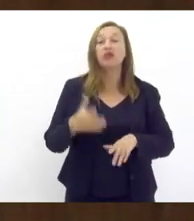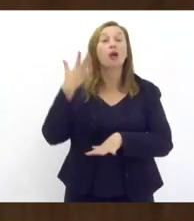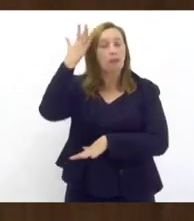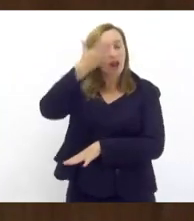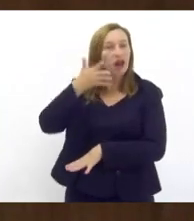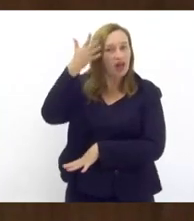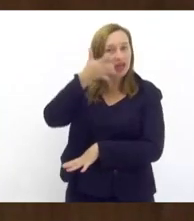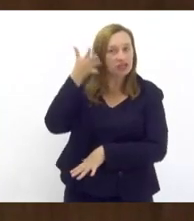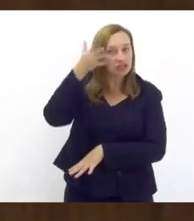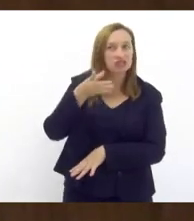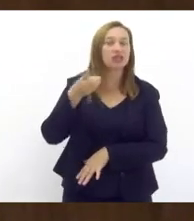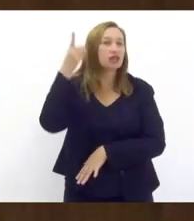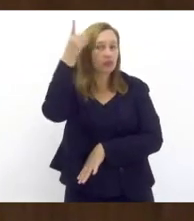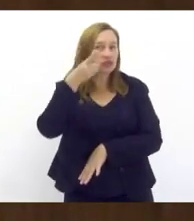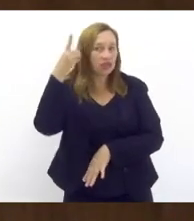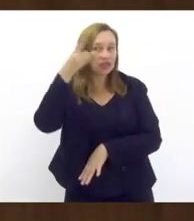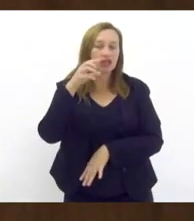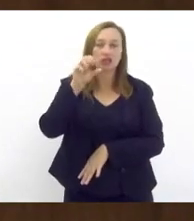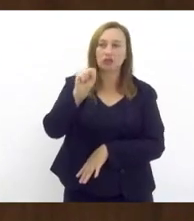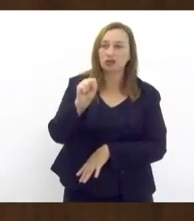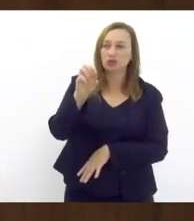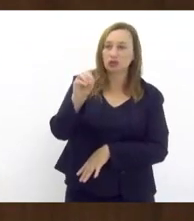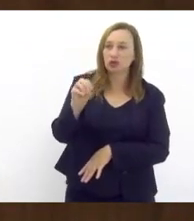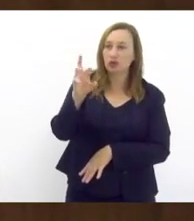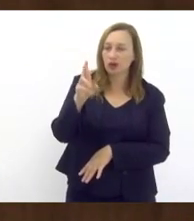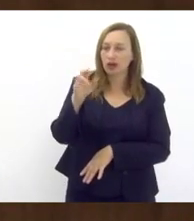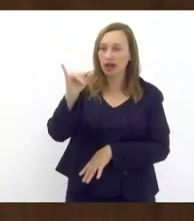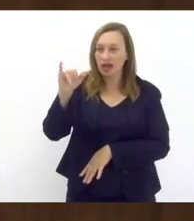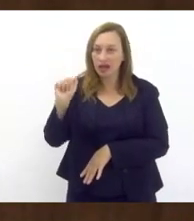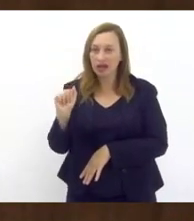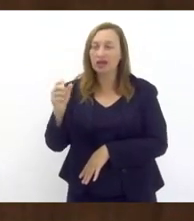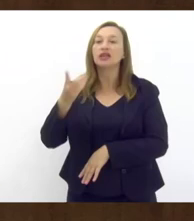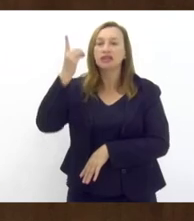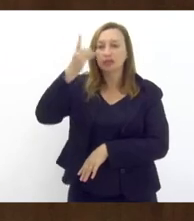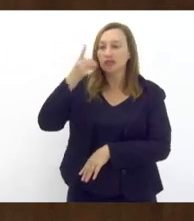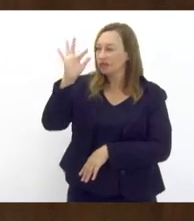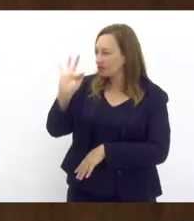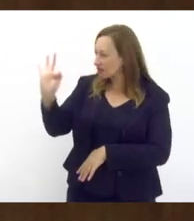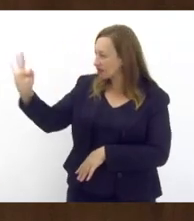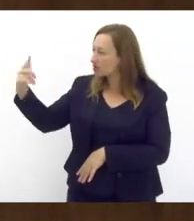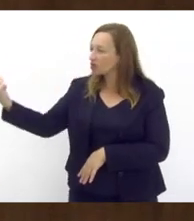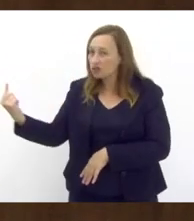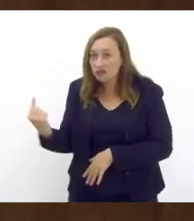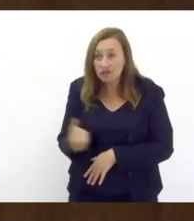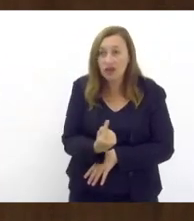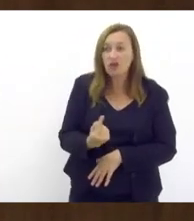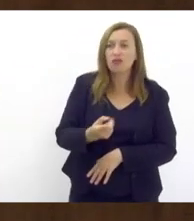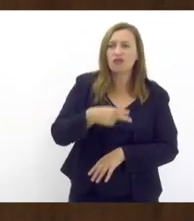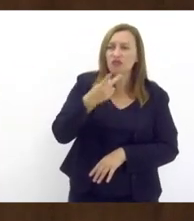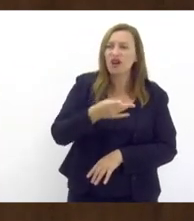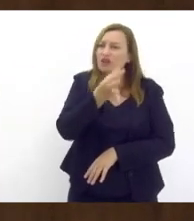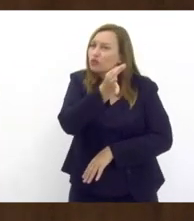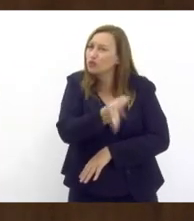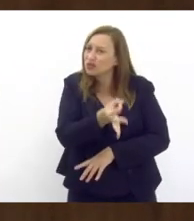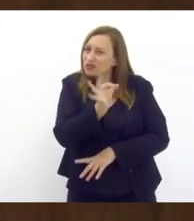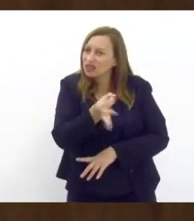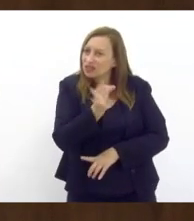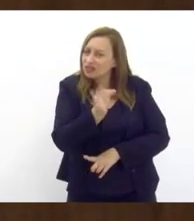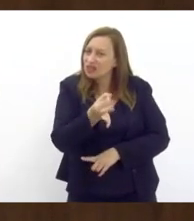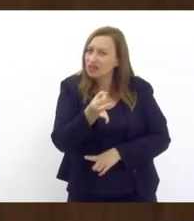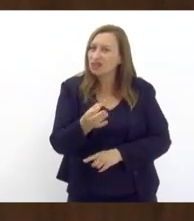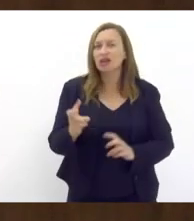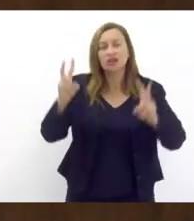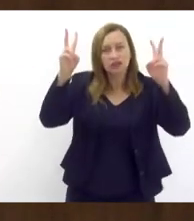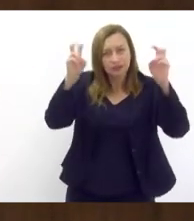da deputada Soraya Santos, nossa deputada federal, que veio falar com muita propriedade a respeito